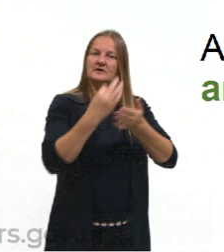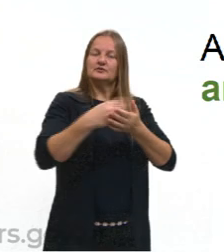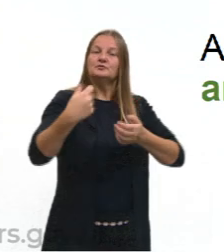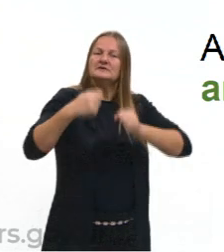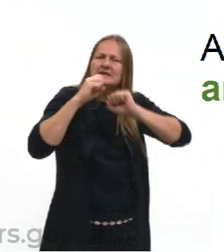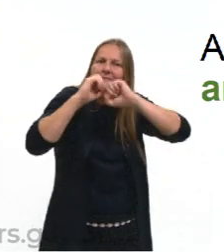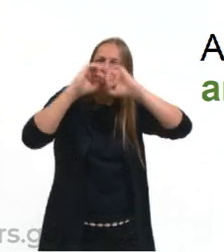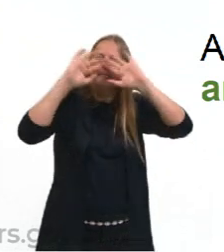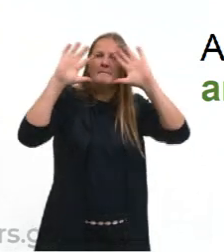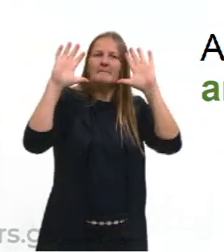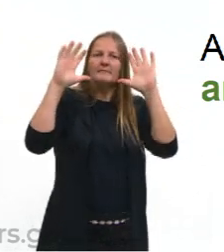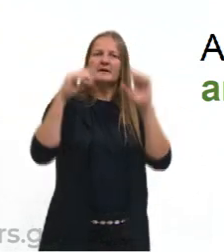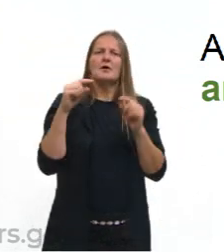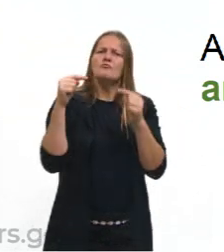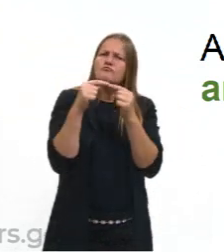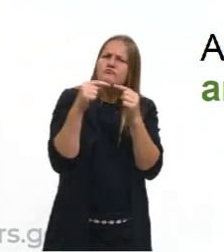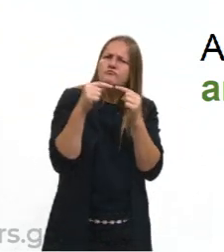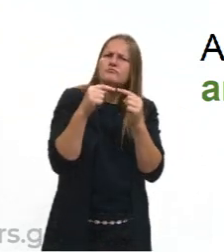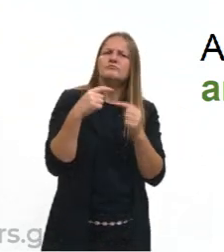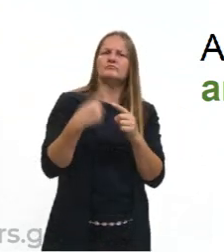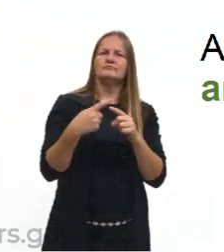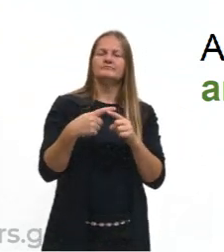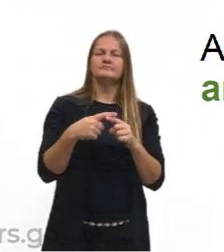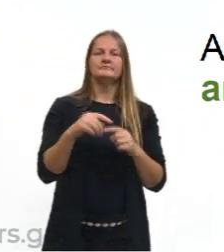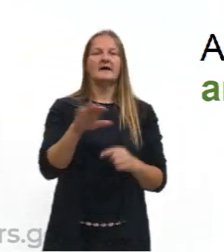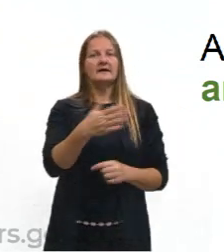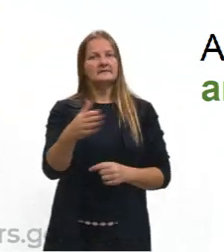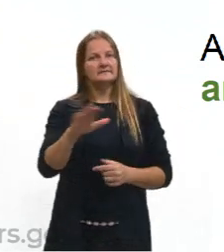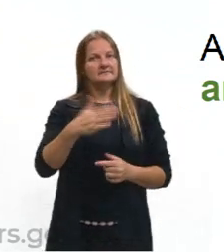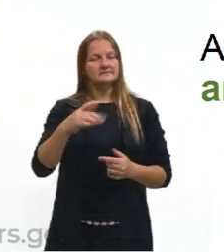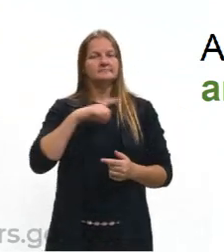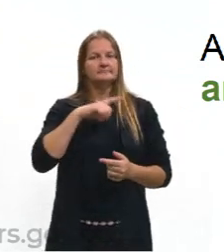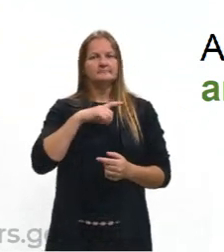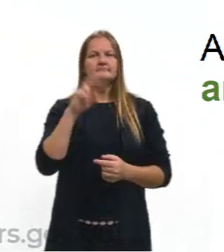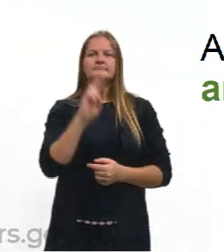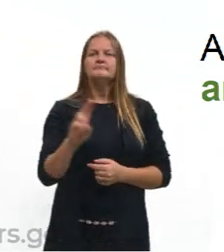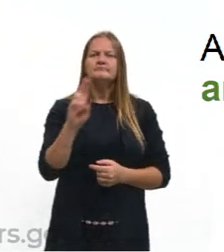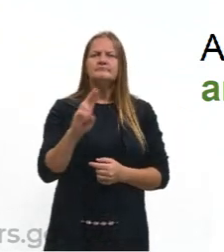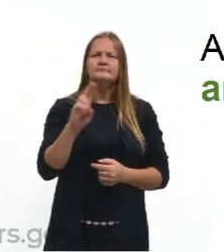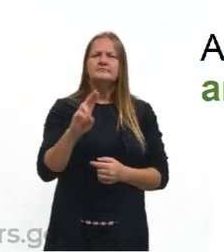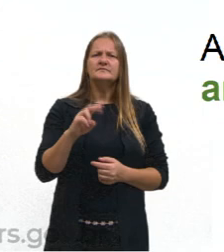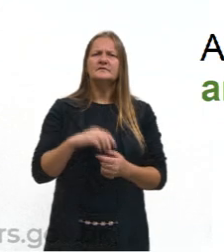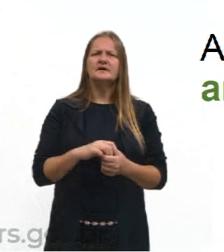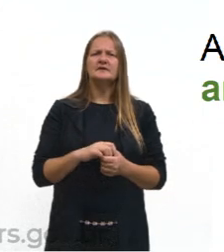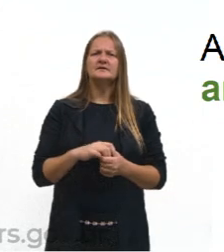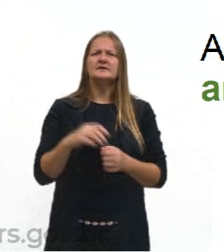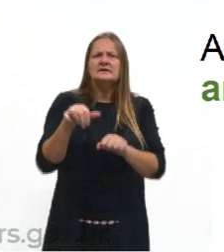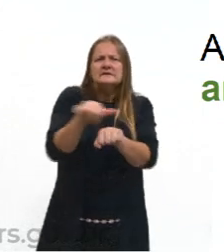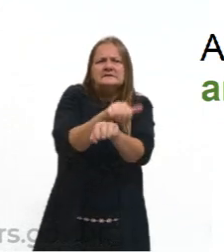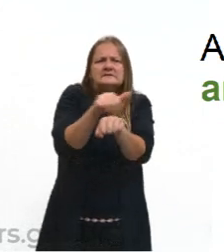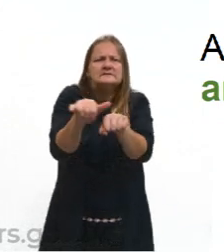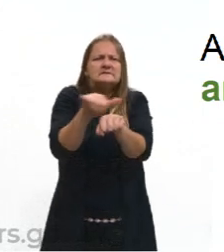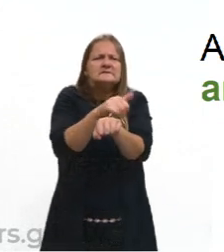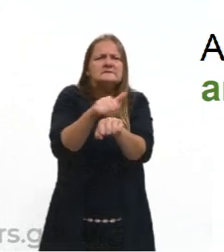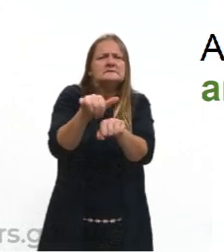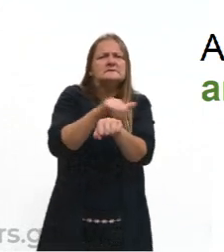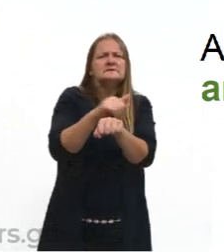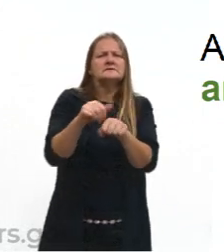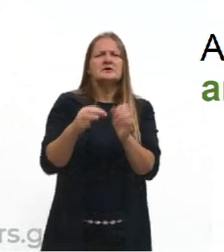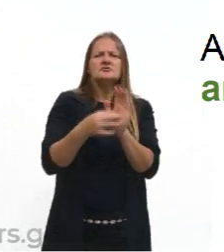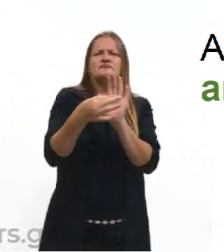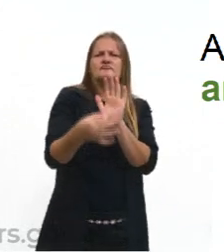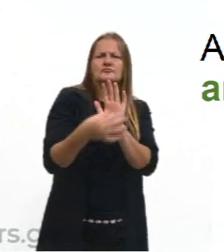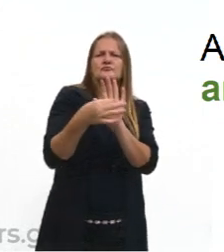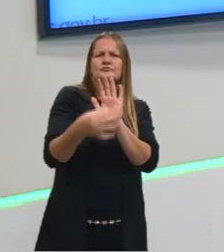clara e objetiva A não ser que ela seja usada como uma estratégia argumentativa